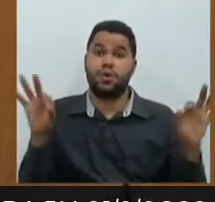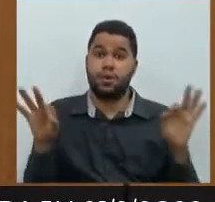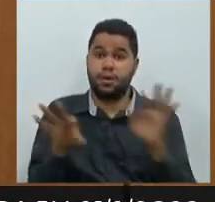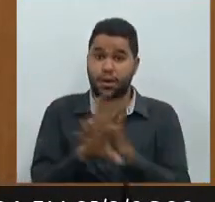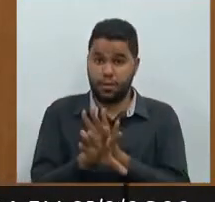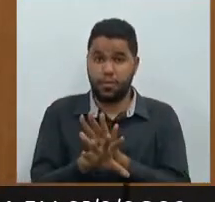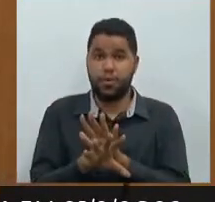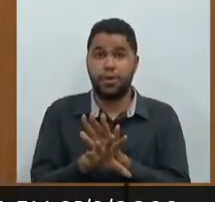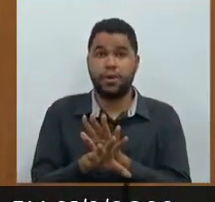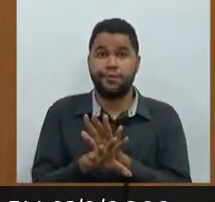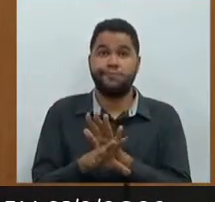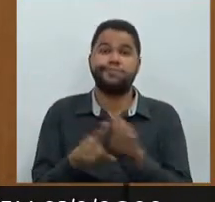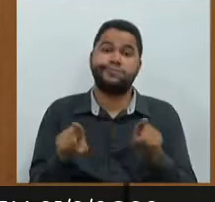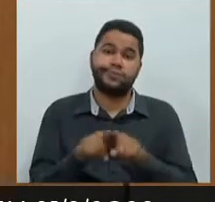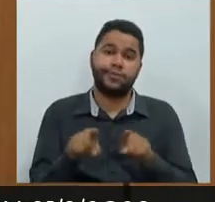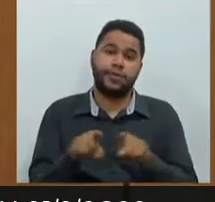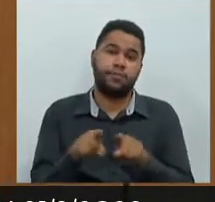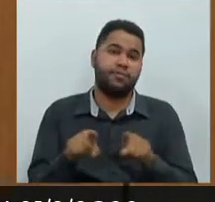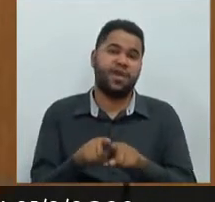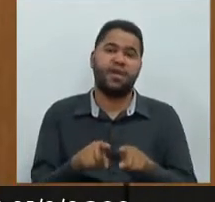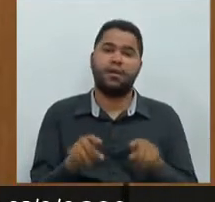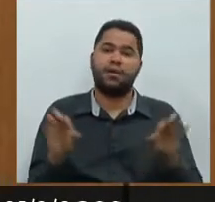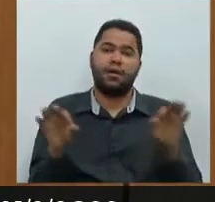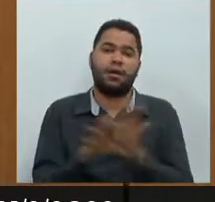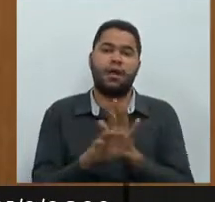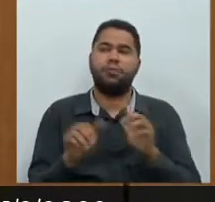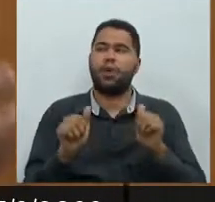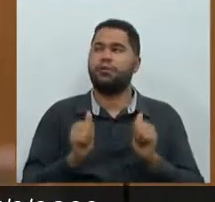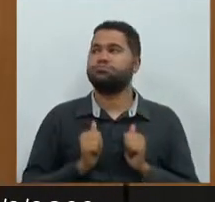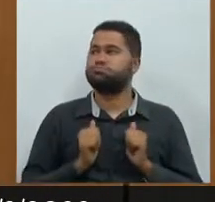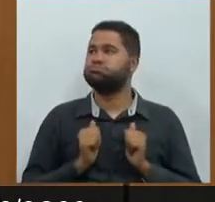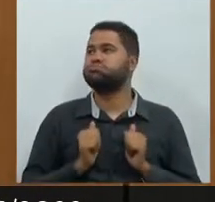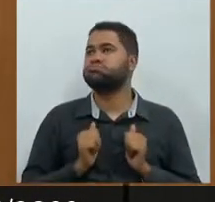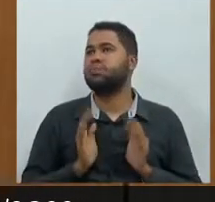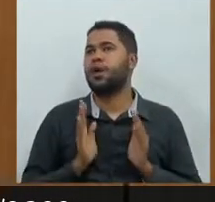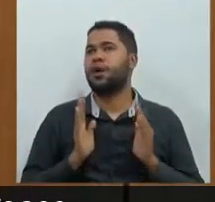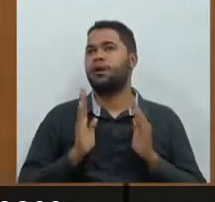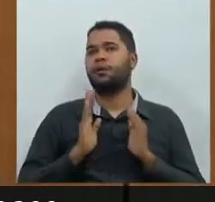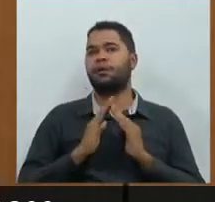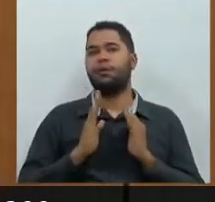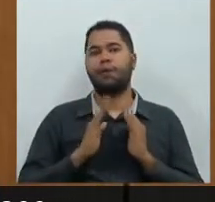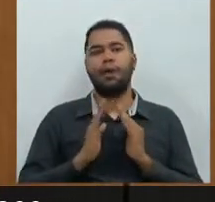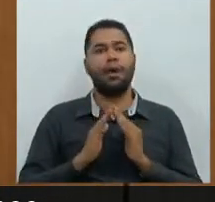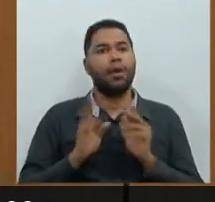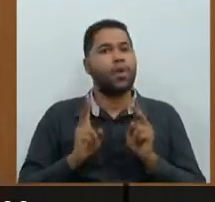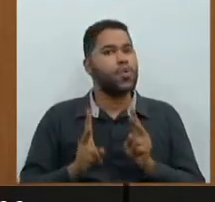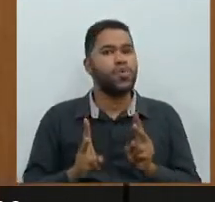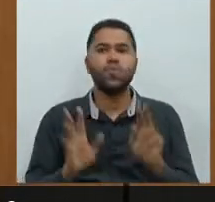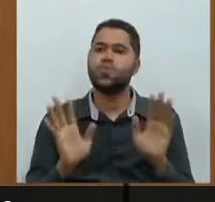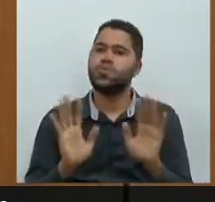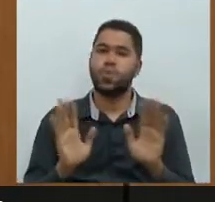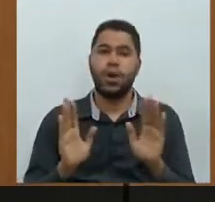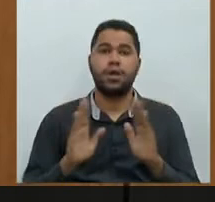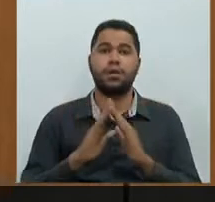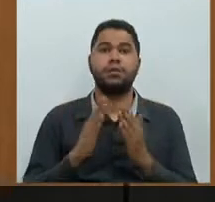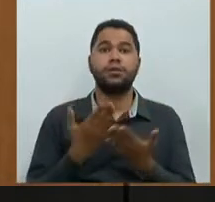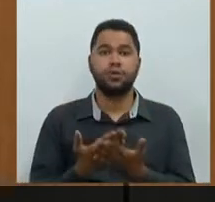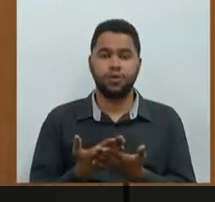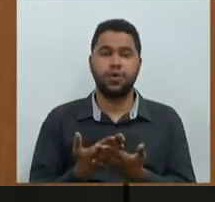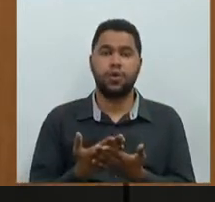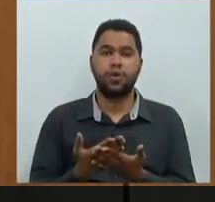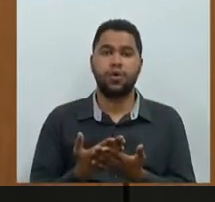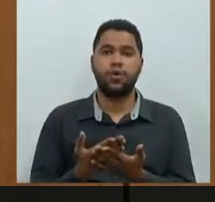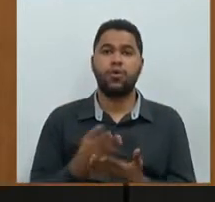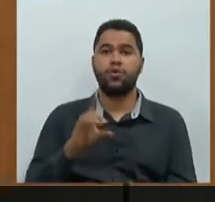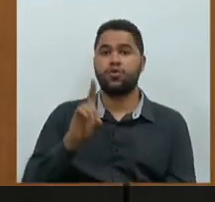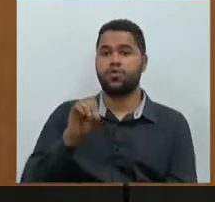ano, os meninos também vão para casa. Né? Não tem uma continuidade, né, na Escola Estadual da Fundação